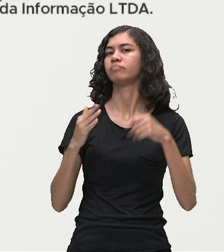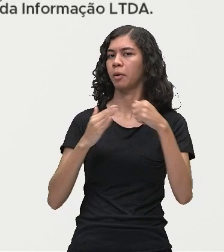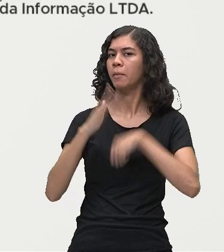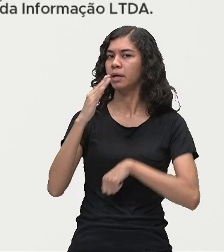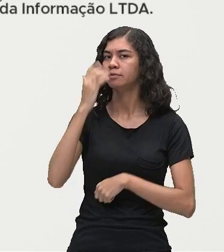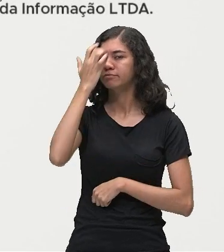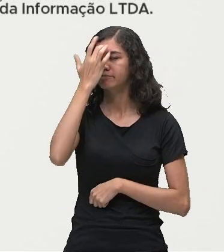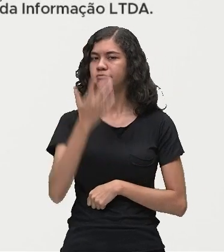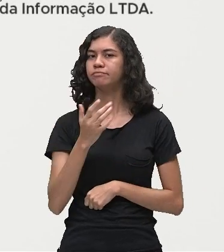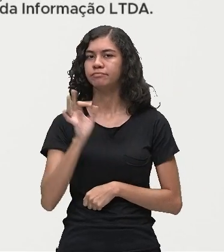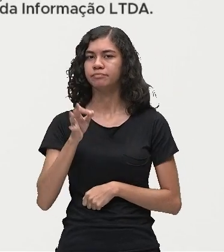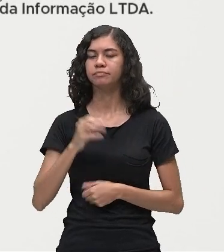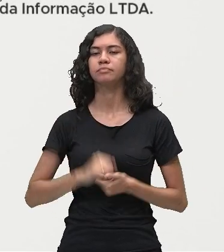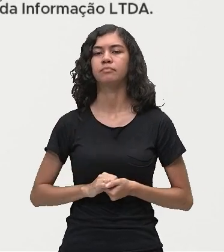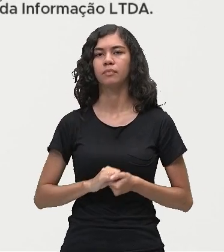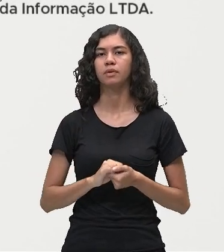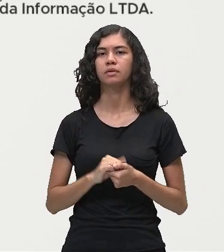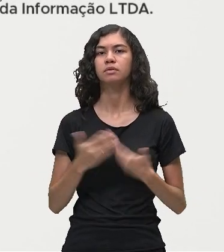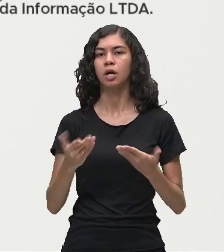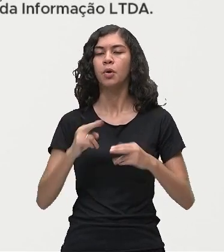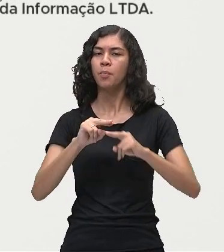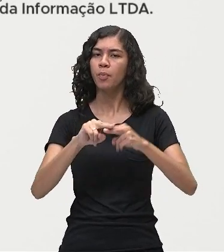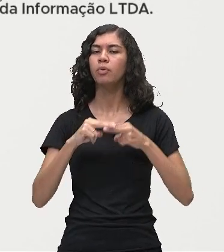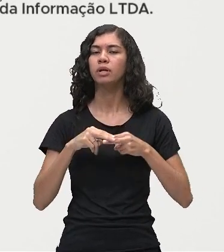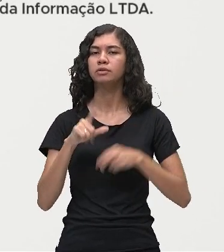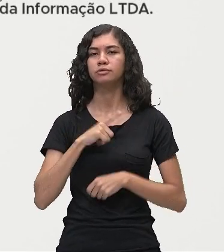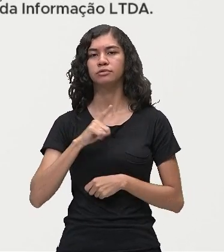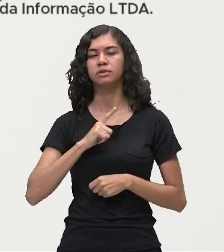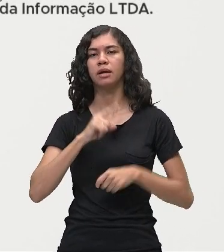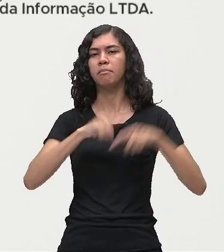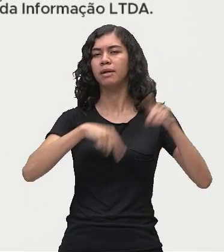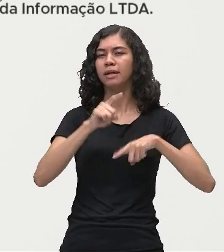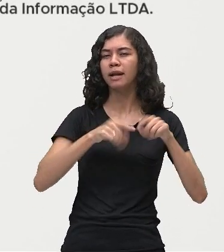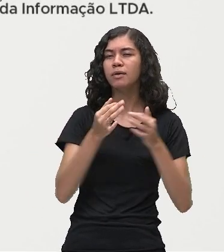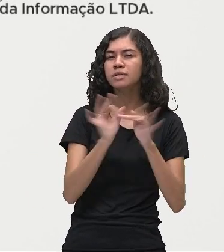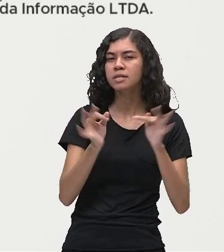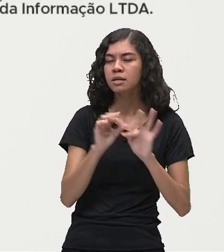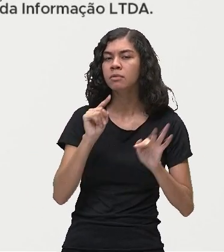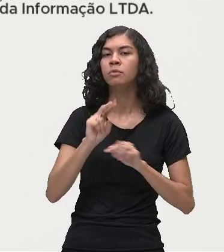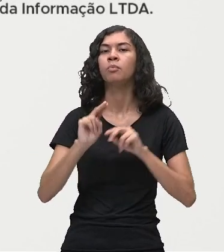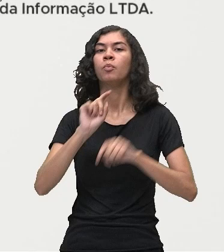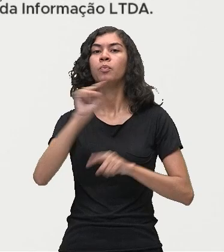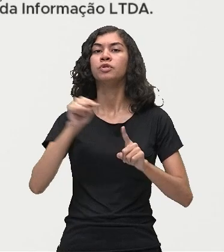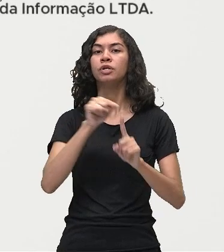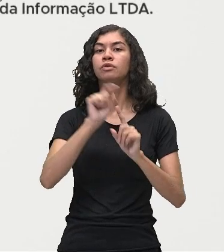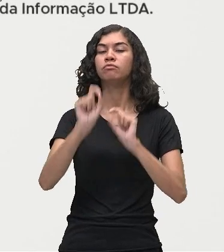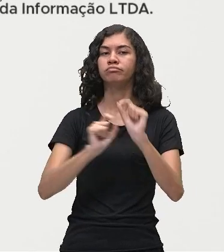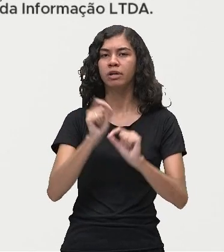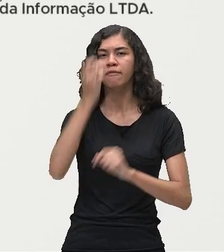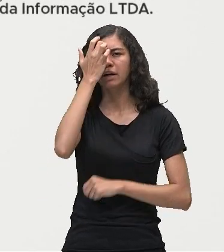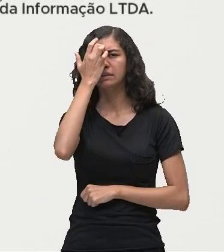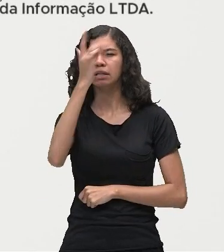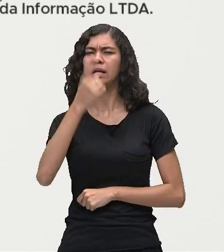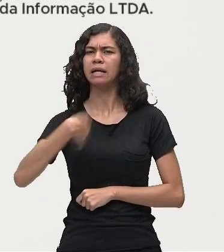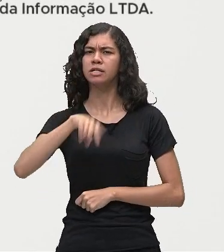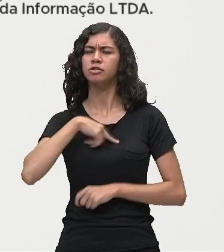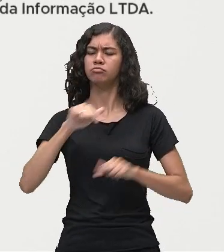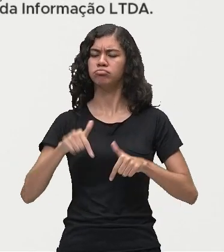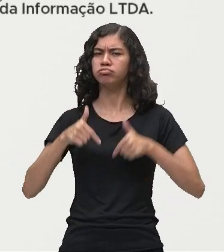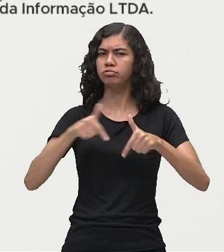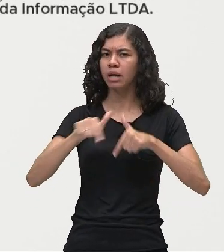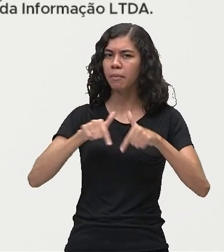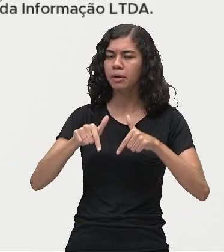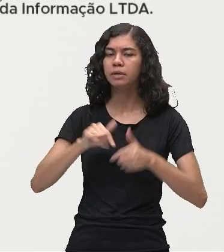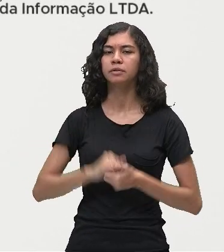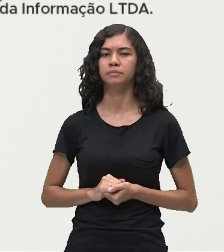para isso que servem as máquinas simples, para facilitar o nosso trabalho. Então, a rampa é um exemplo de máquina